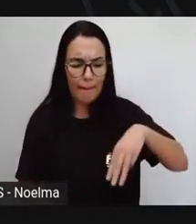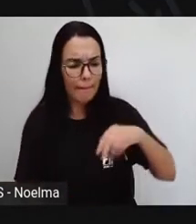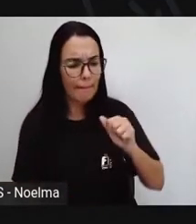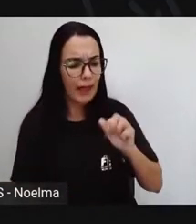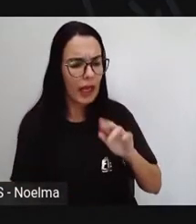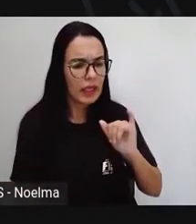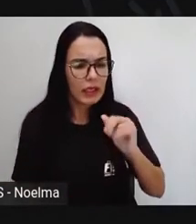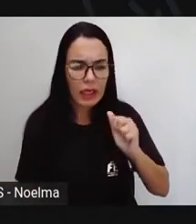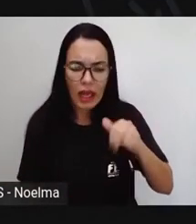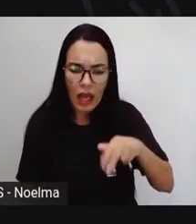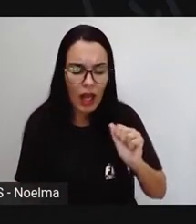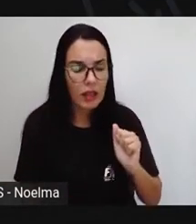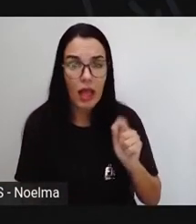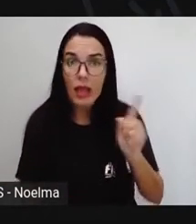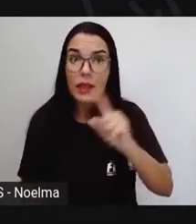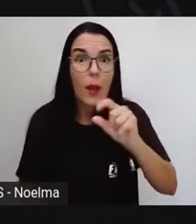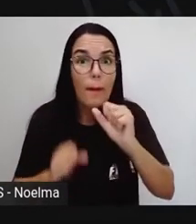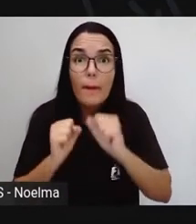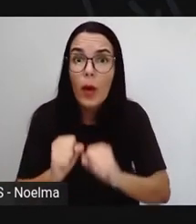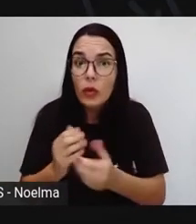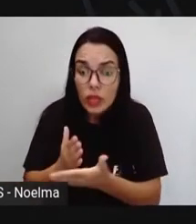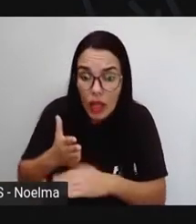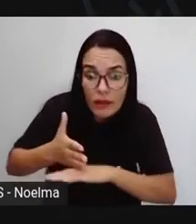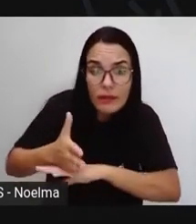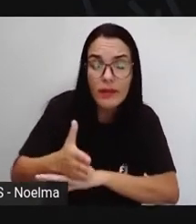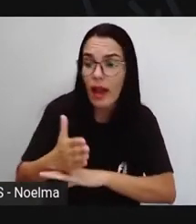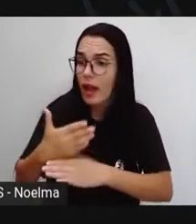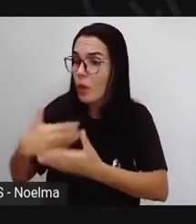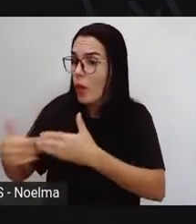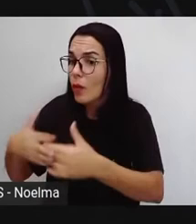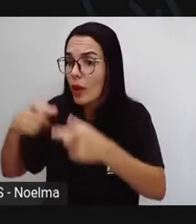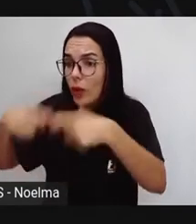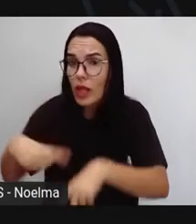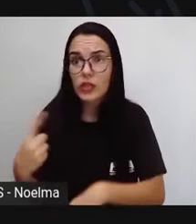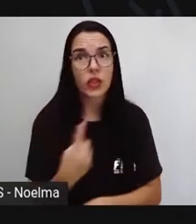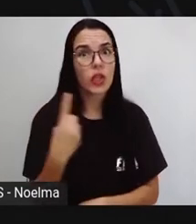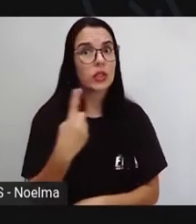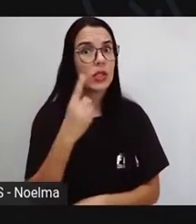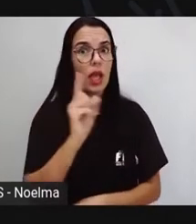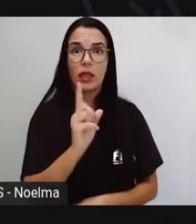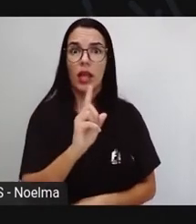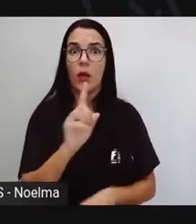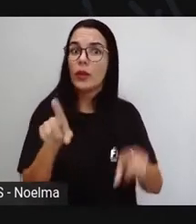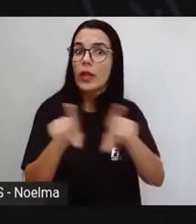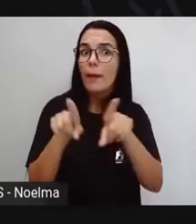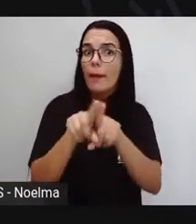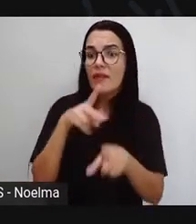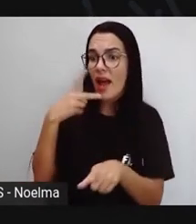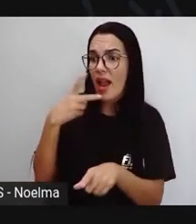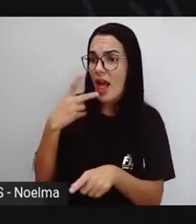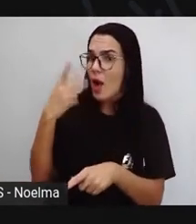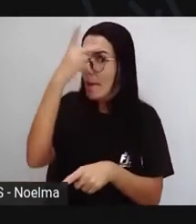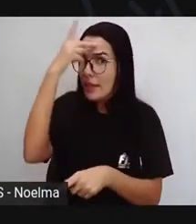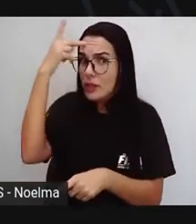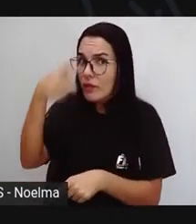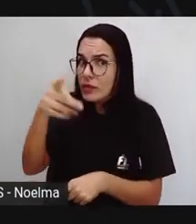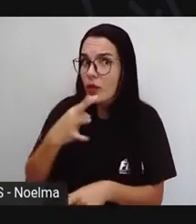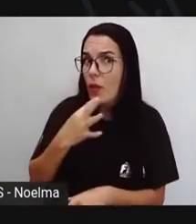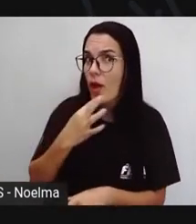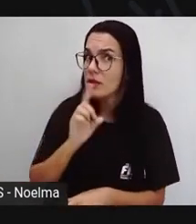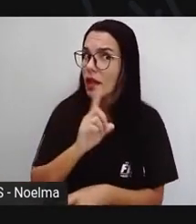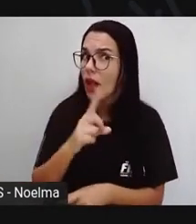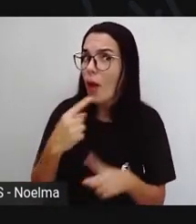não pode entrar sozinha em qualquer lugar. Também não pode falar com estranhos. É perigoso.